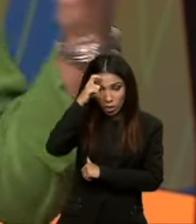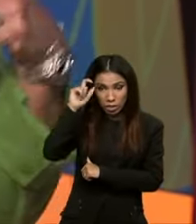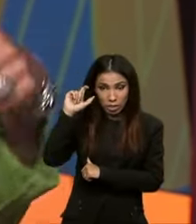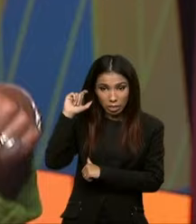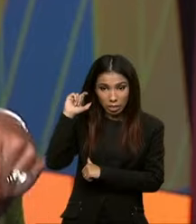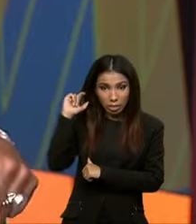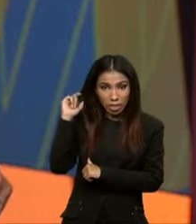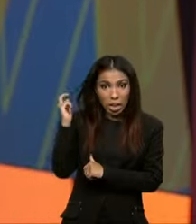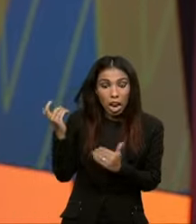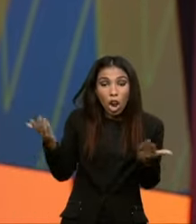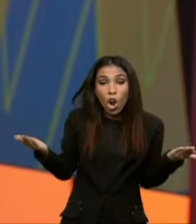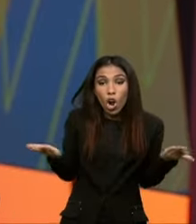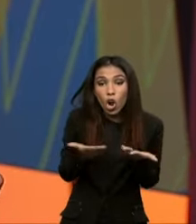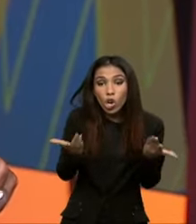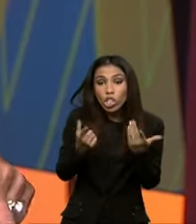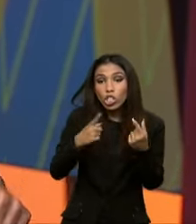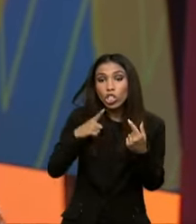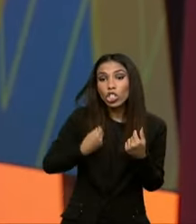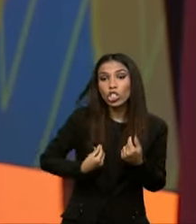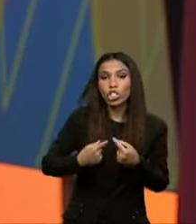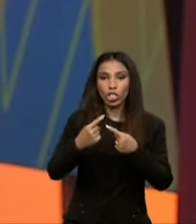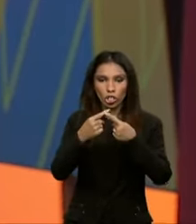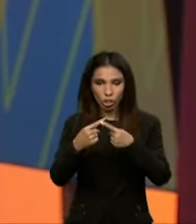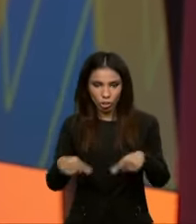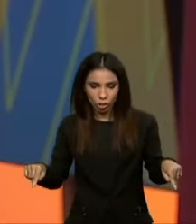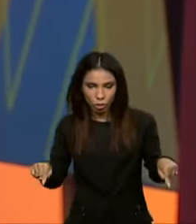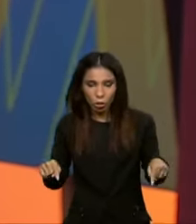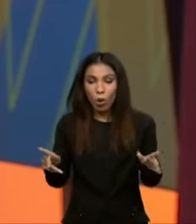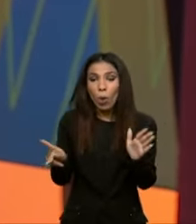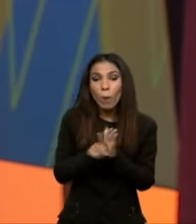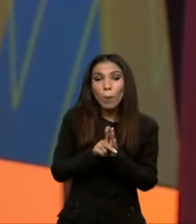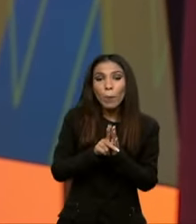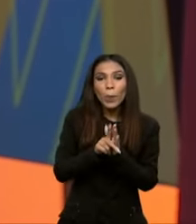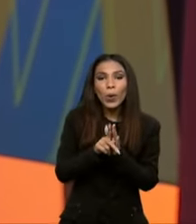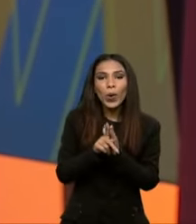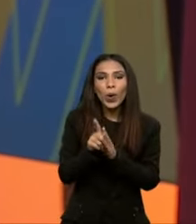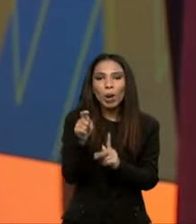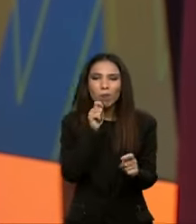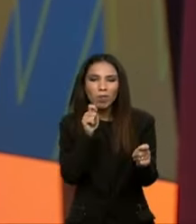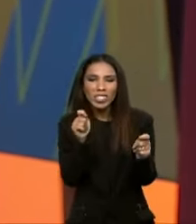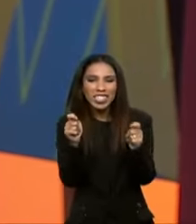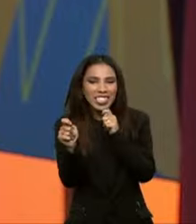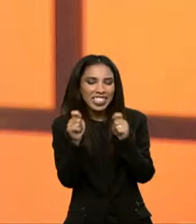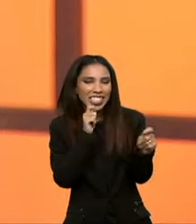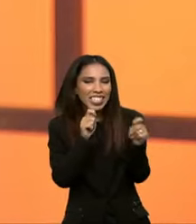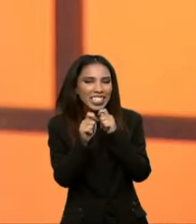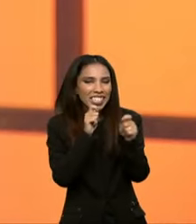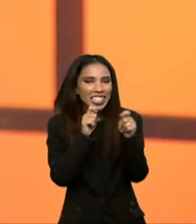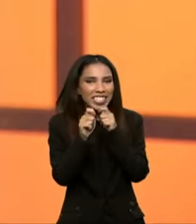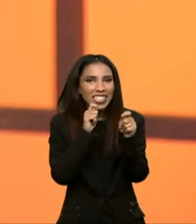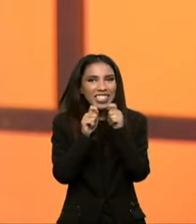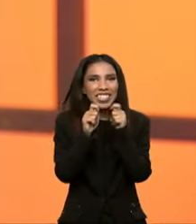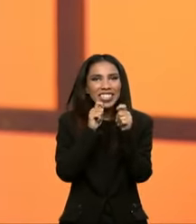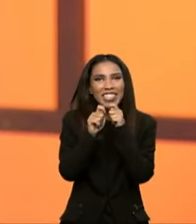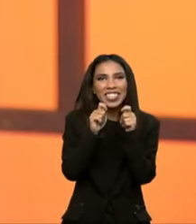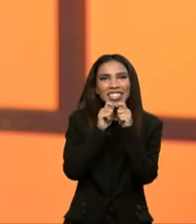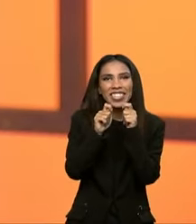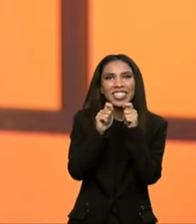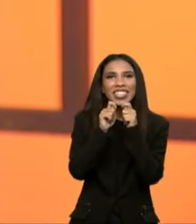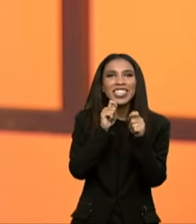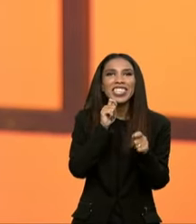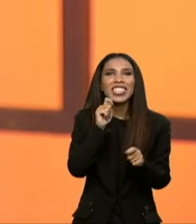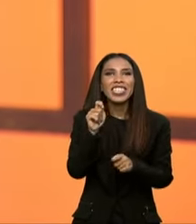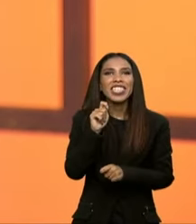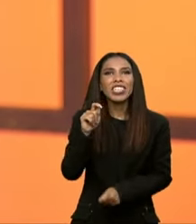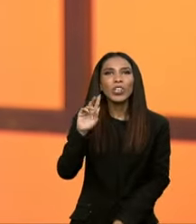porque está estreando hoje, no nosso time de debatedores, ele, Hugo Bonnemer, esse ator lindo e